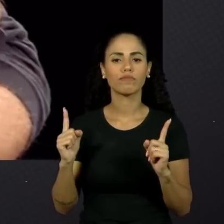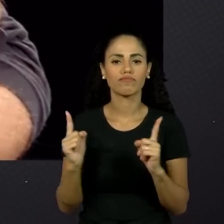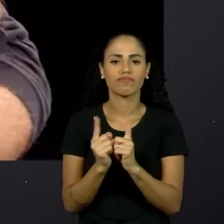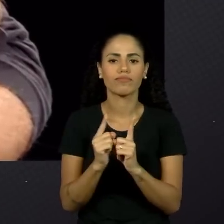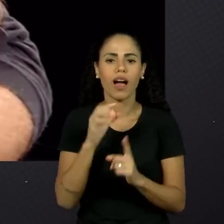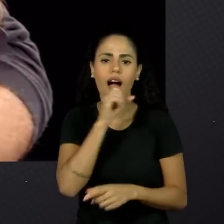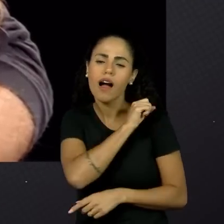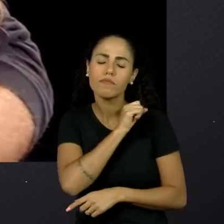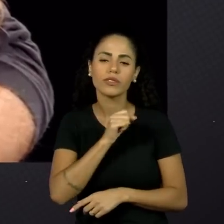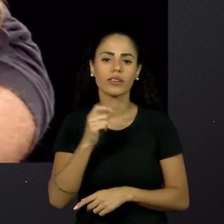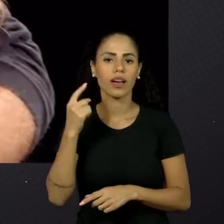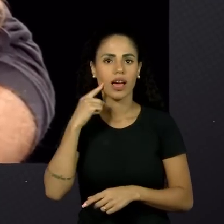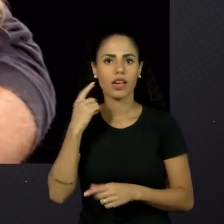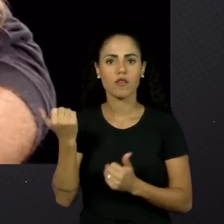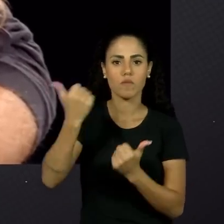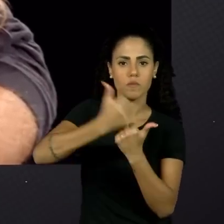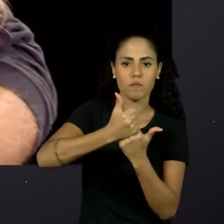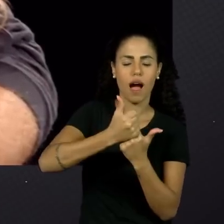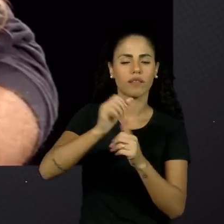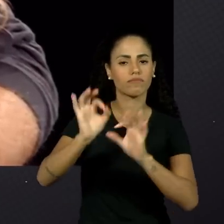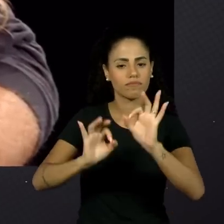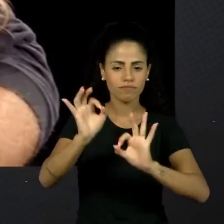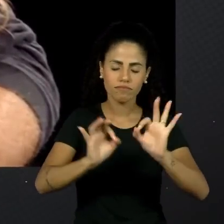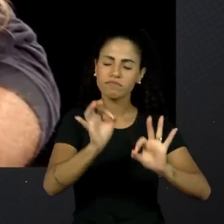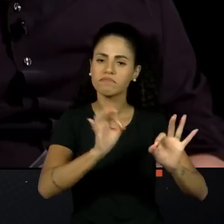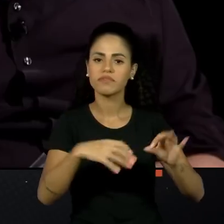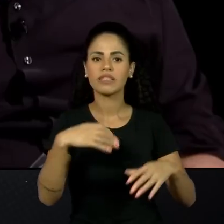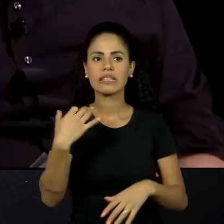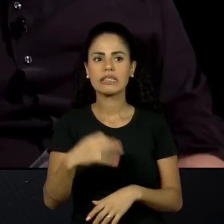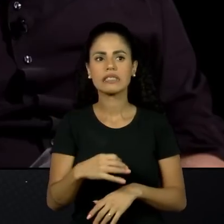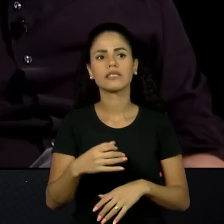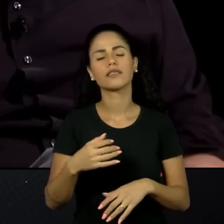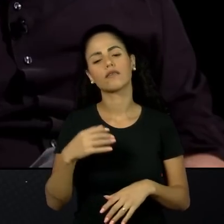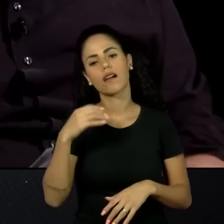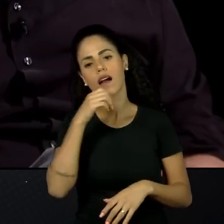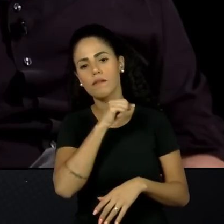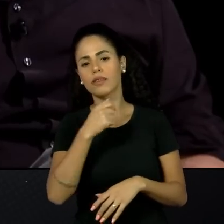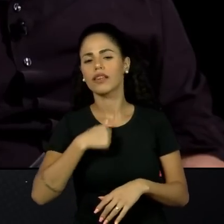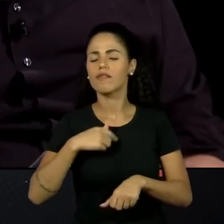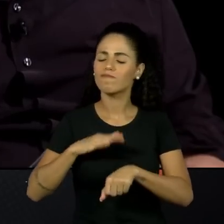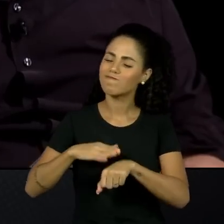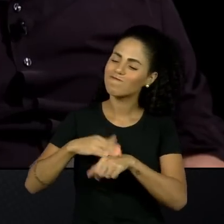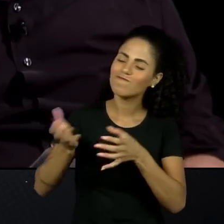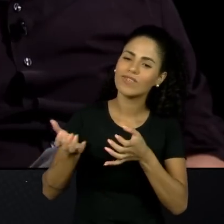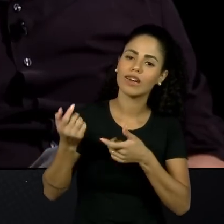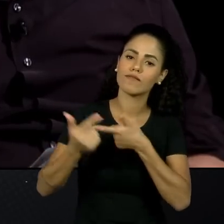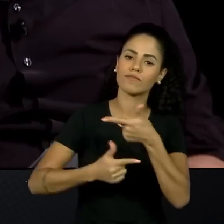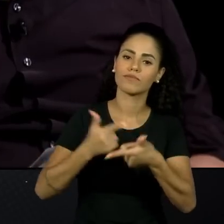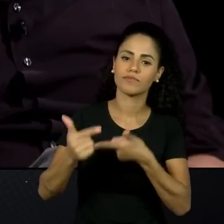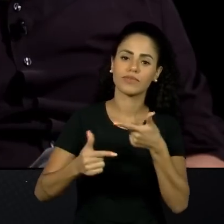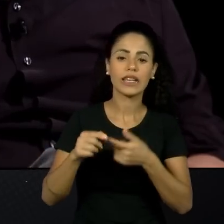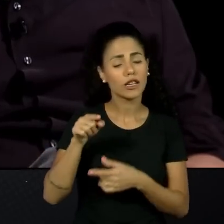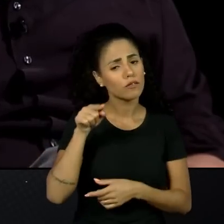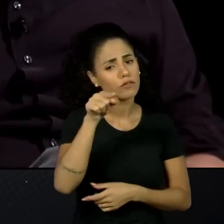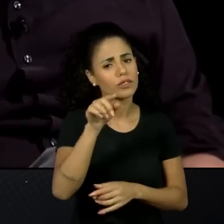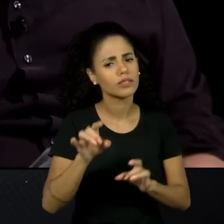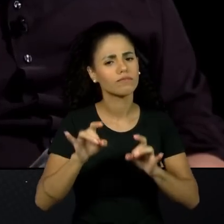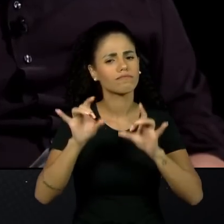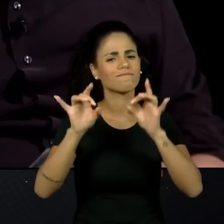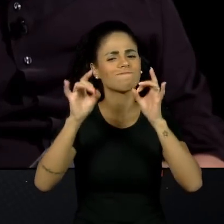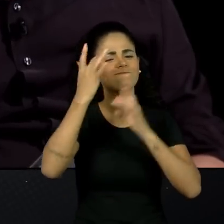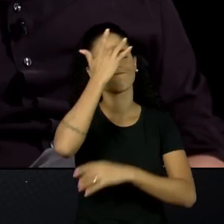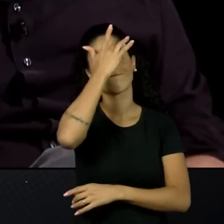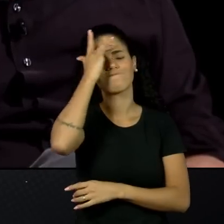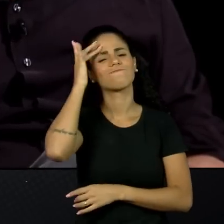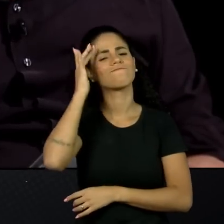eu entrei substituindo, não foi uma montagem, um período grande, uma coisa que eu quero fazer com você. Você é uma pessoa muito amada por